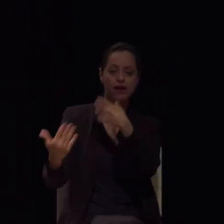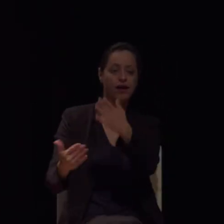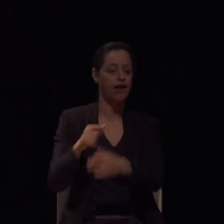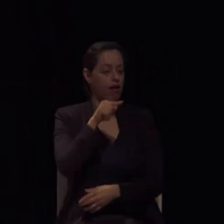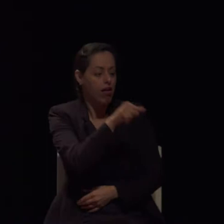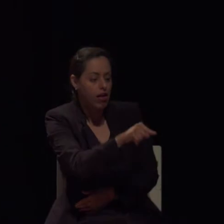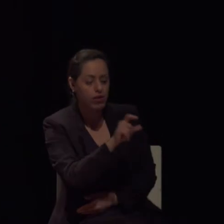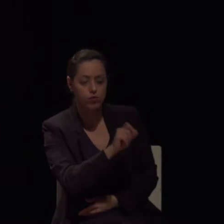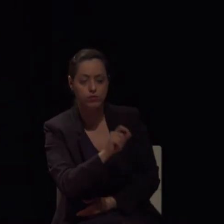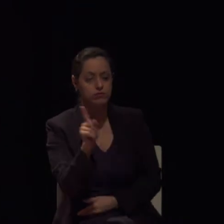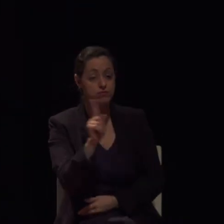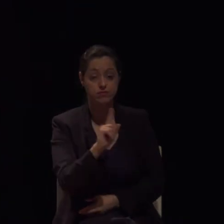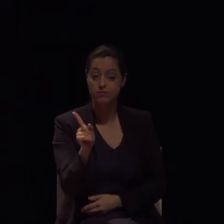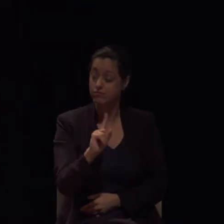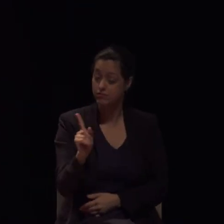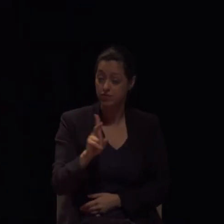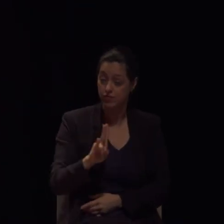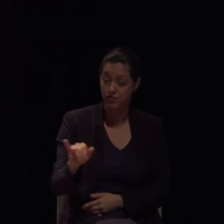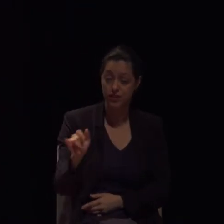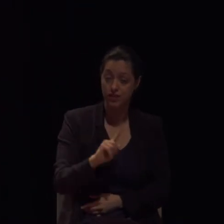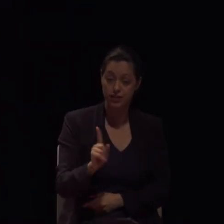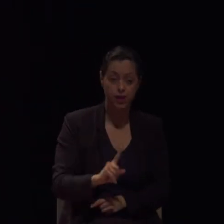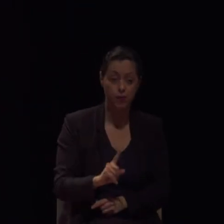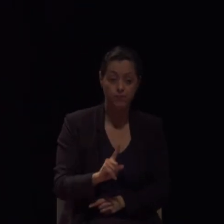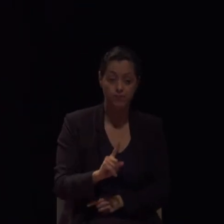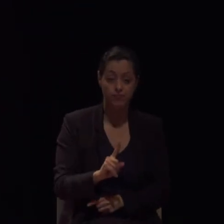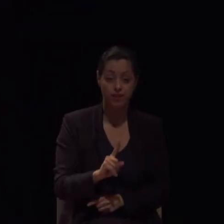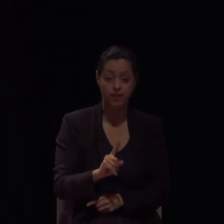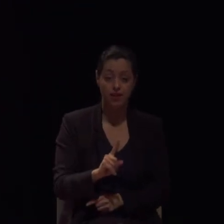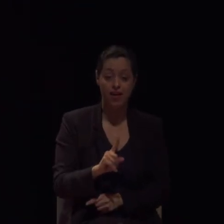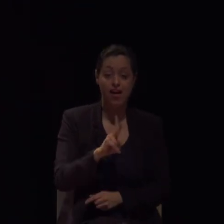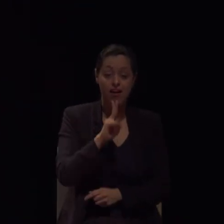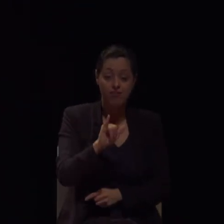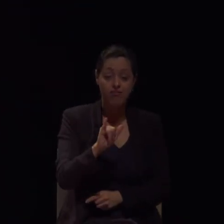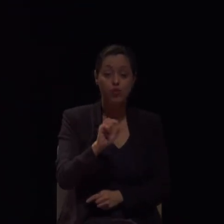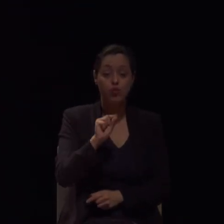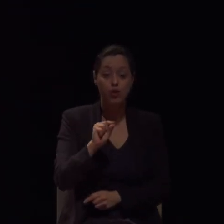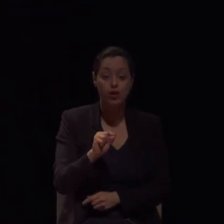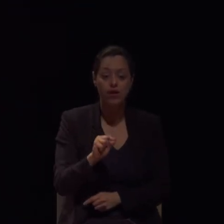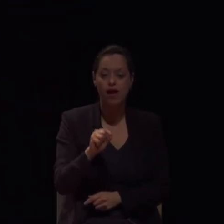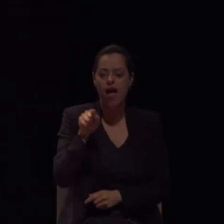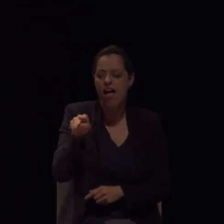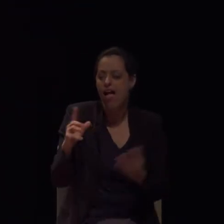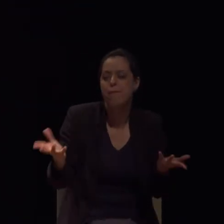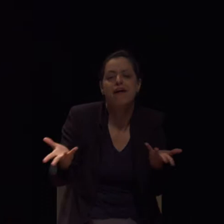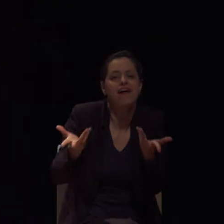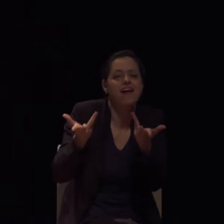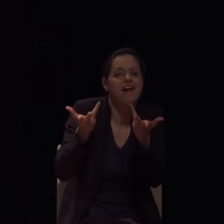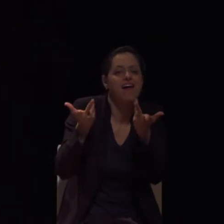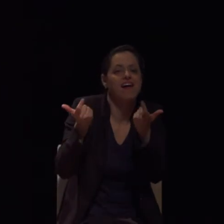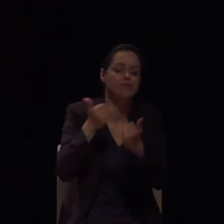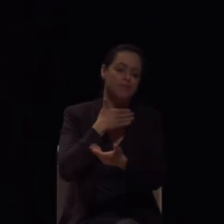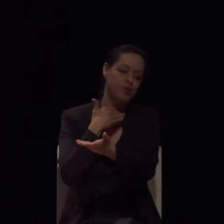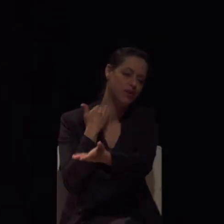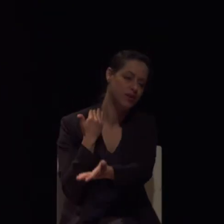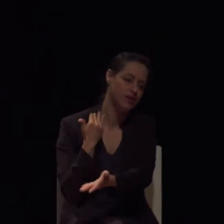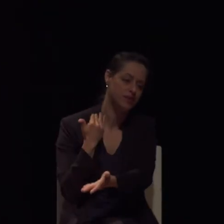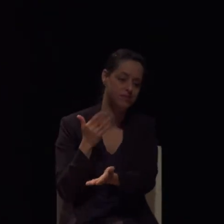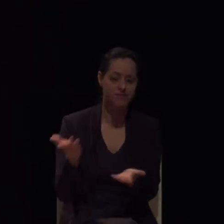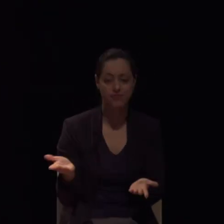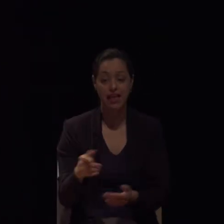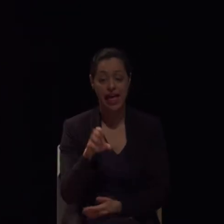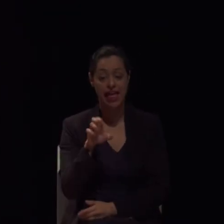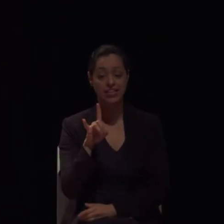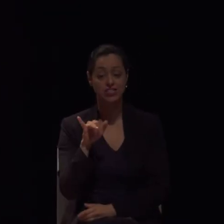que conheceu vários países e não vai falar isso lady nera maravilhosa a e dinei era